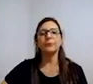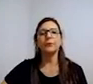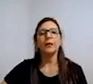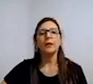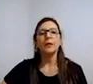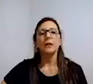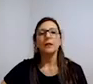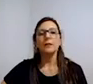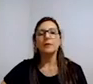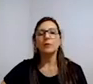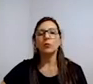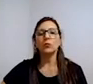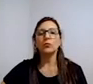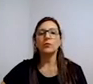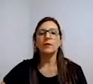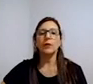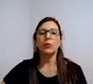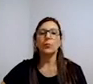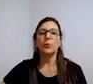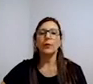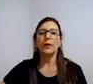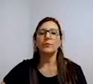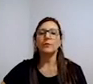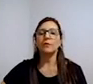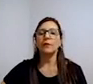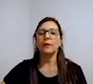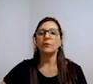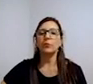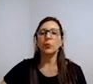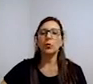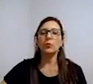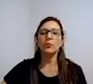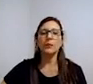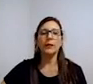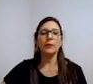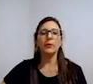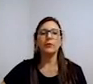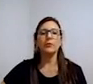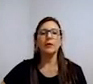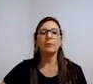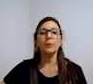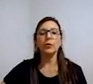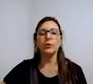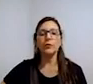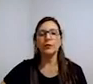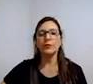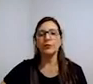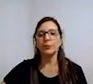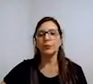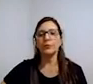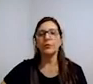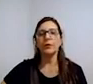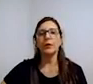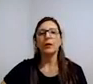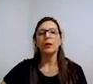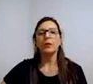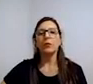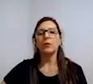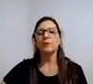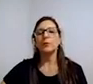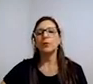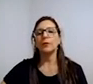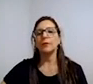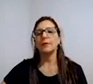realizar. Esses músculos têm comprimentos que variam de poucos milímetros a muitos centímetros